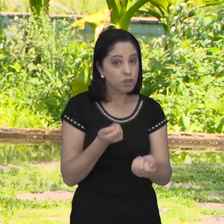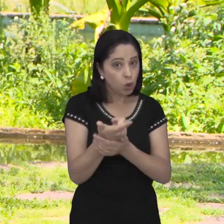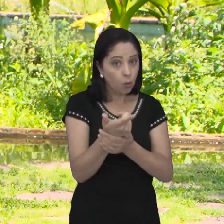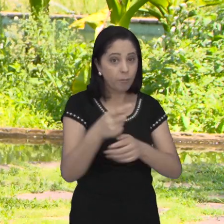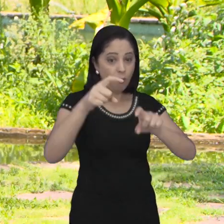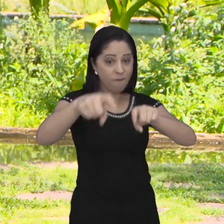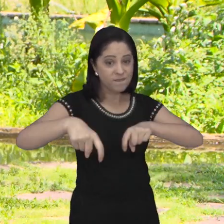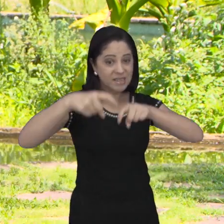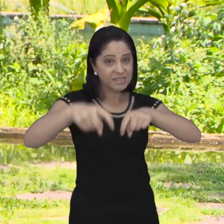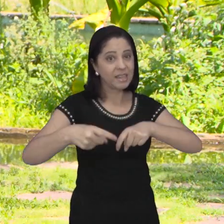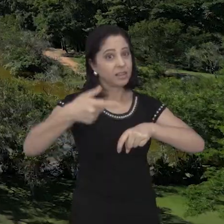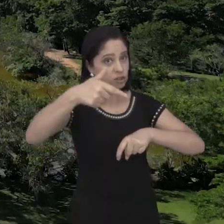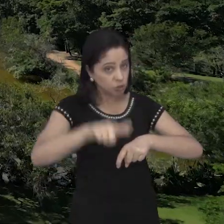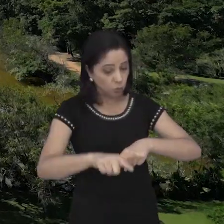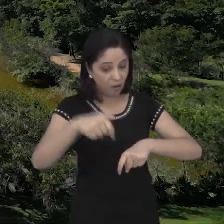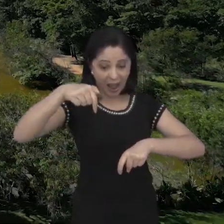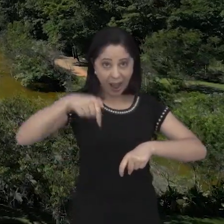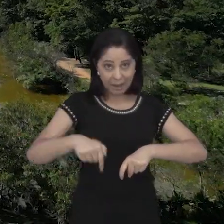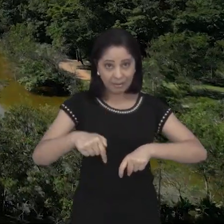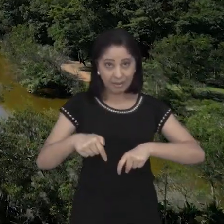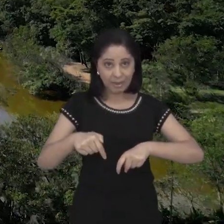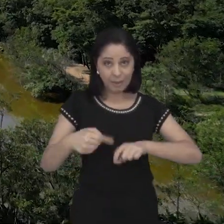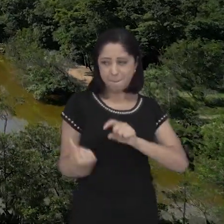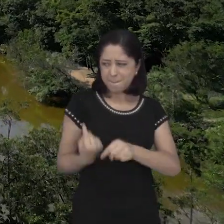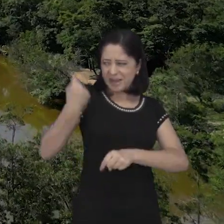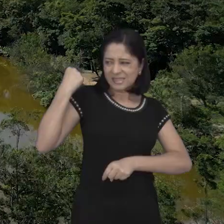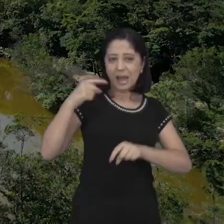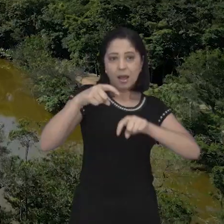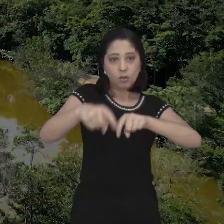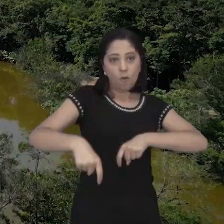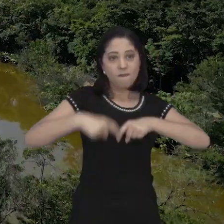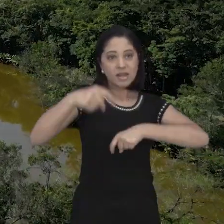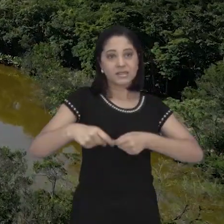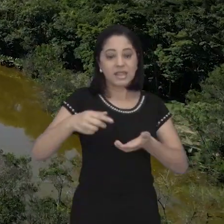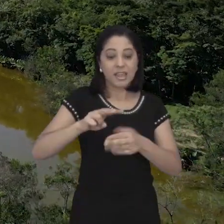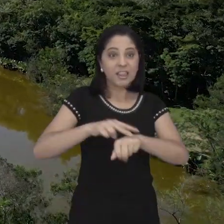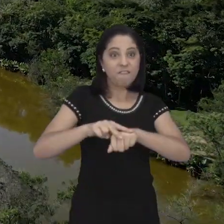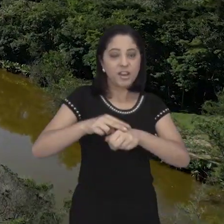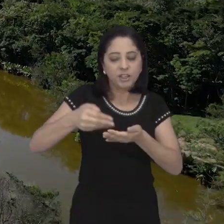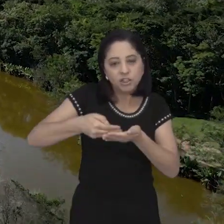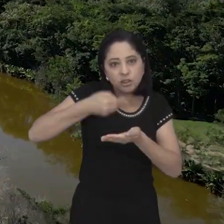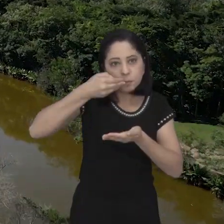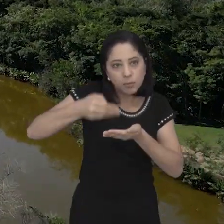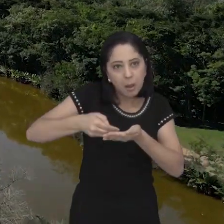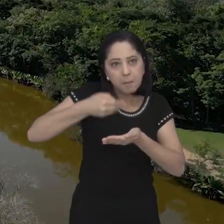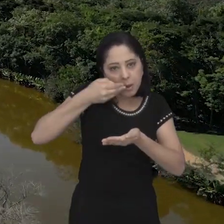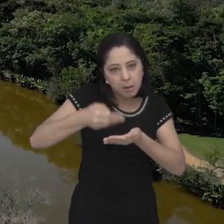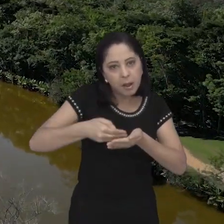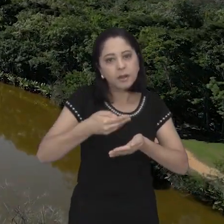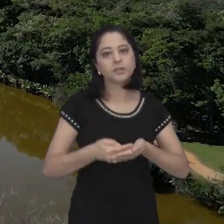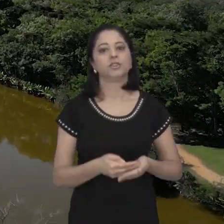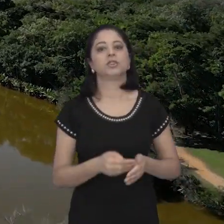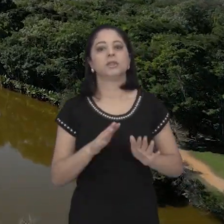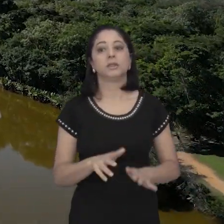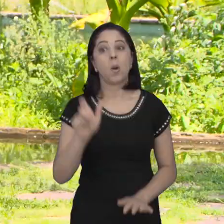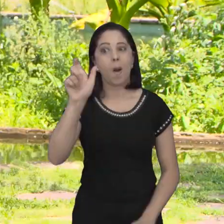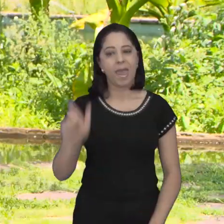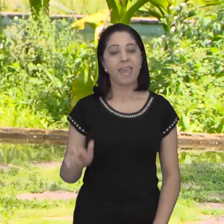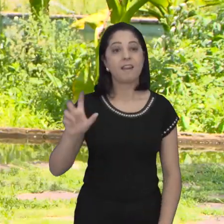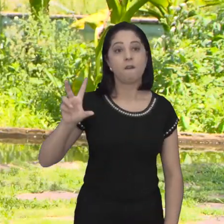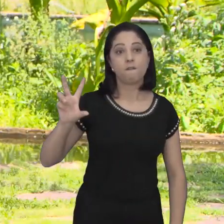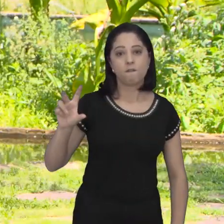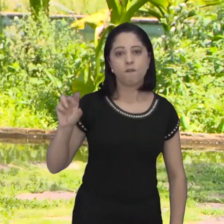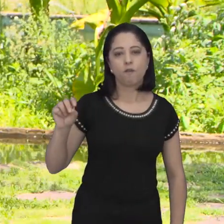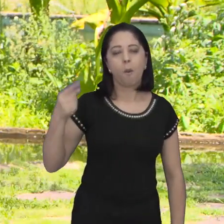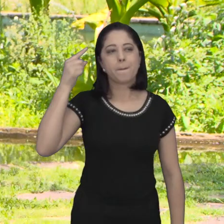vê toda a serra da Mantiqueira, inclusive quando tinha tempestade, os raios todos,